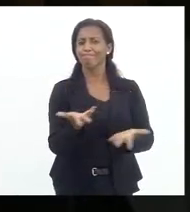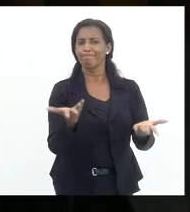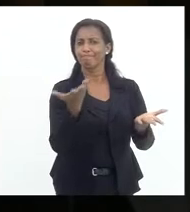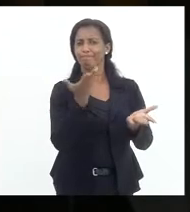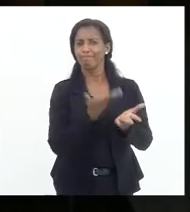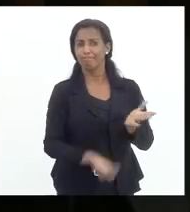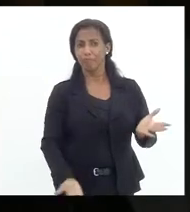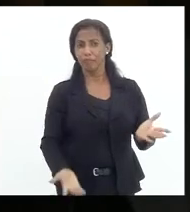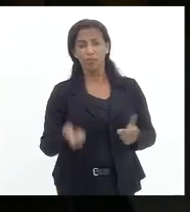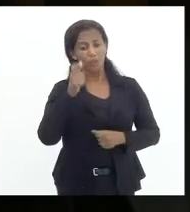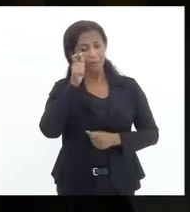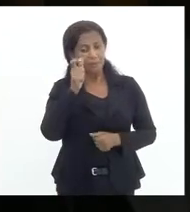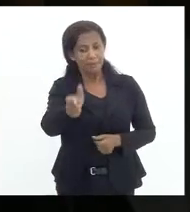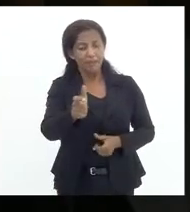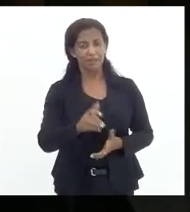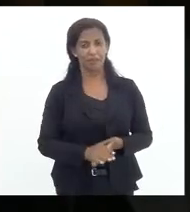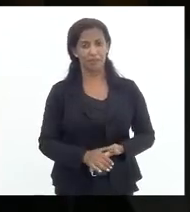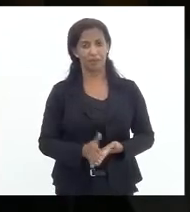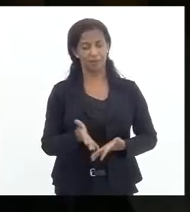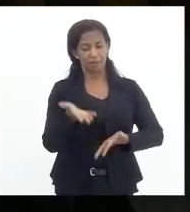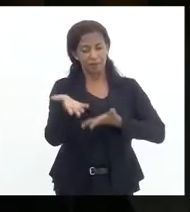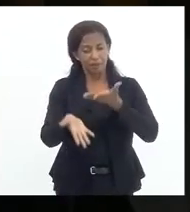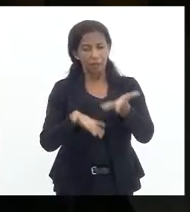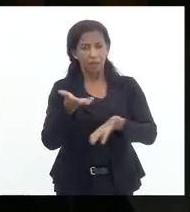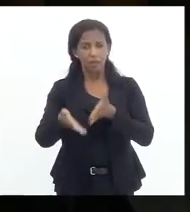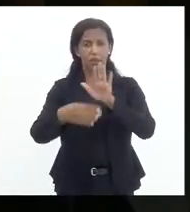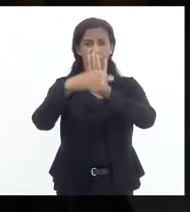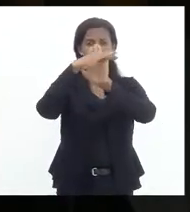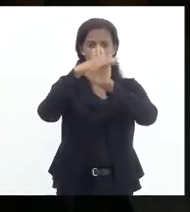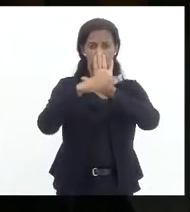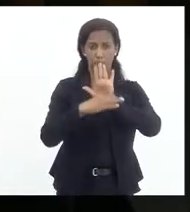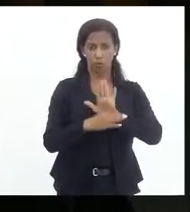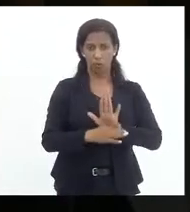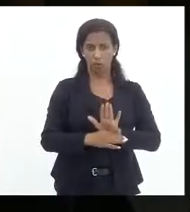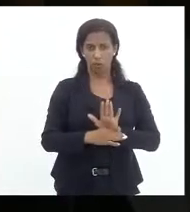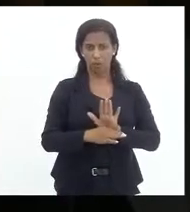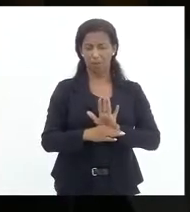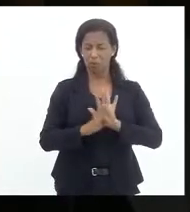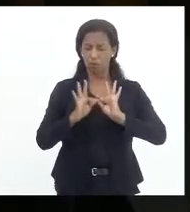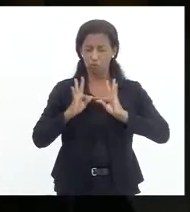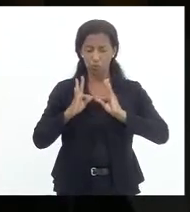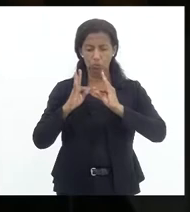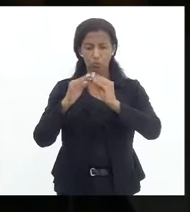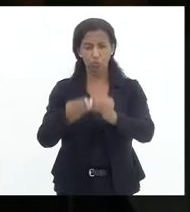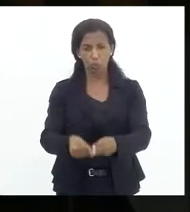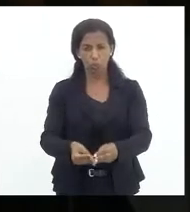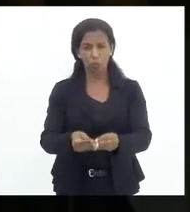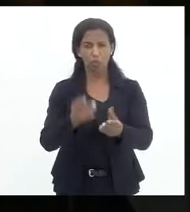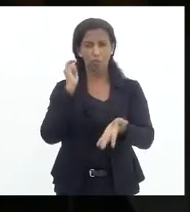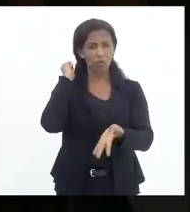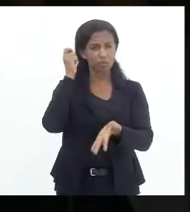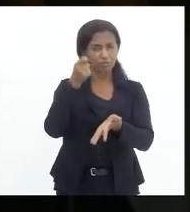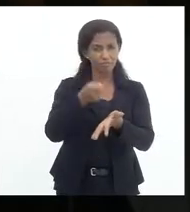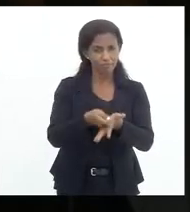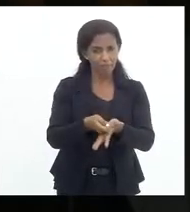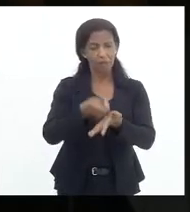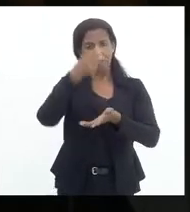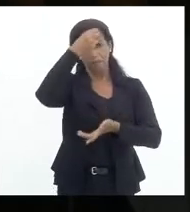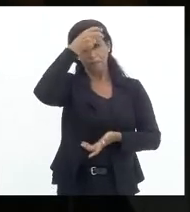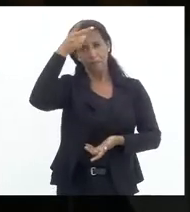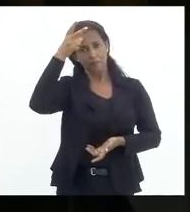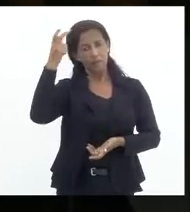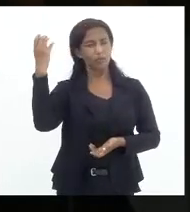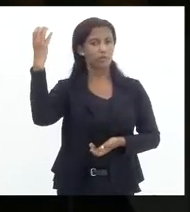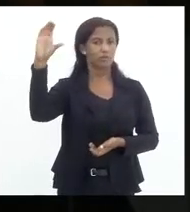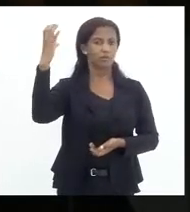chama atenção trata-se de um programa totalmente integralmente custeado pela prefeitura